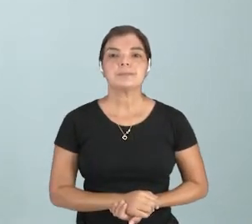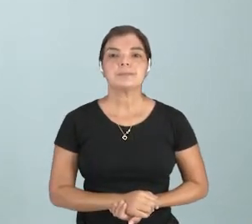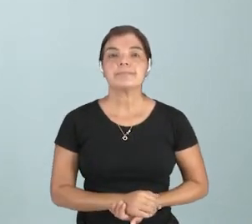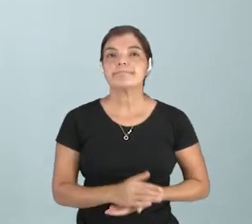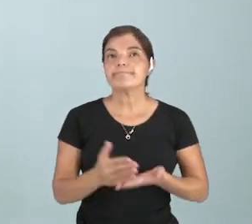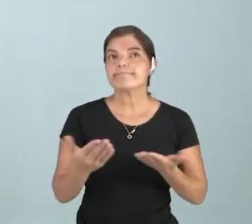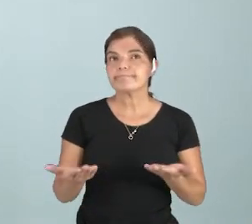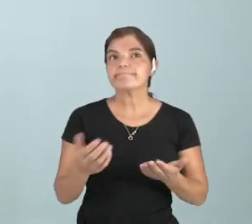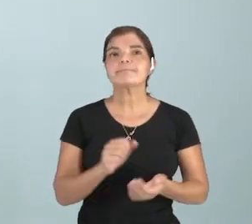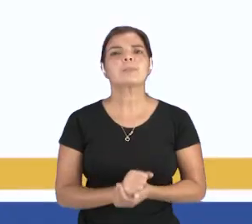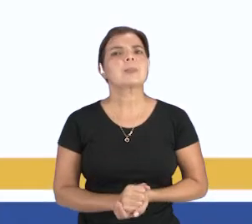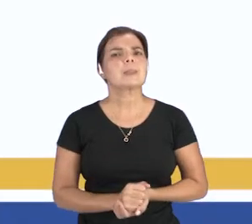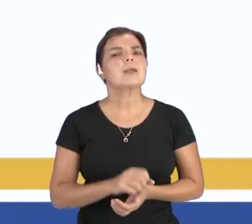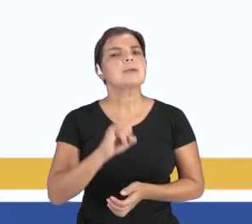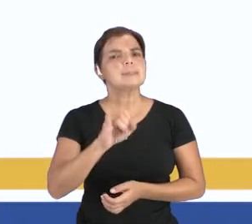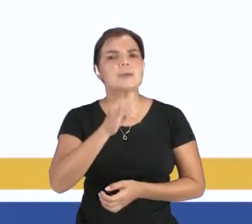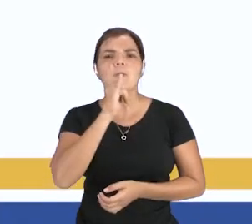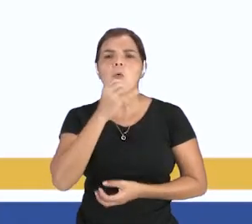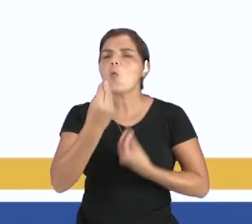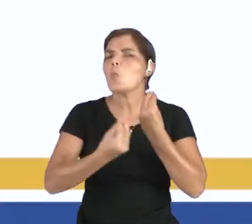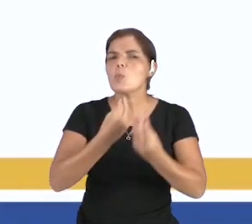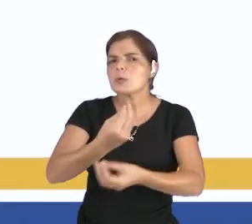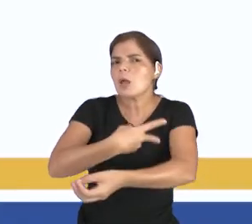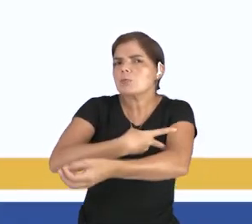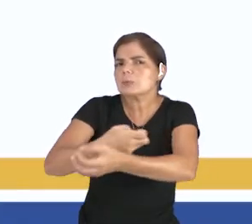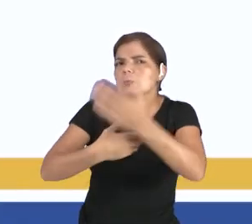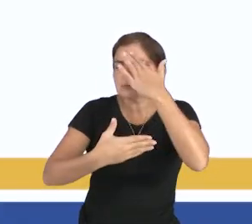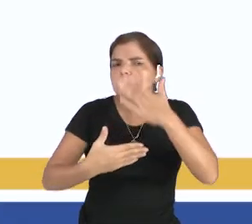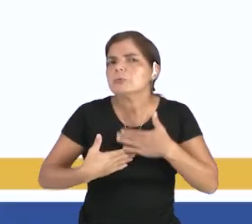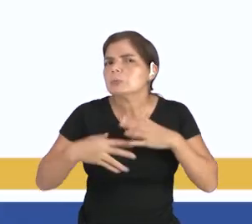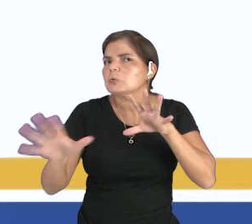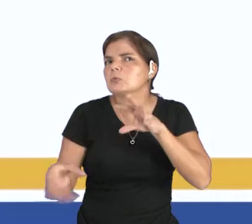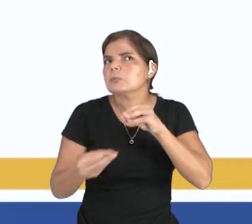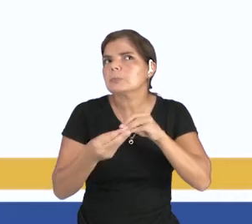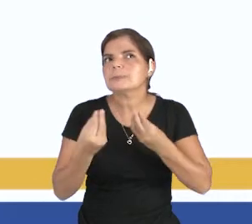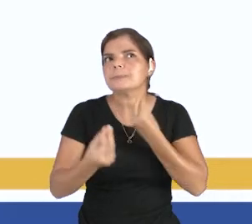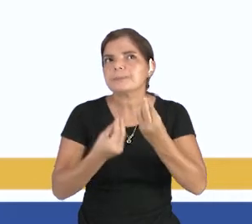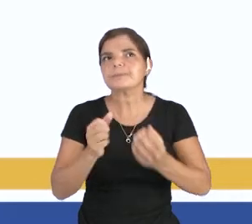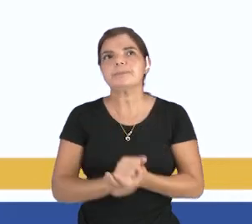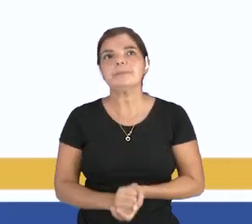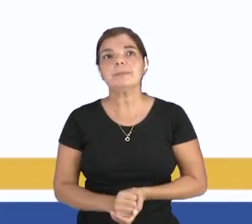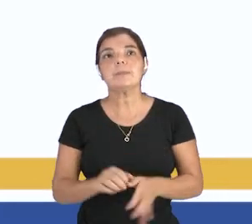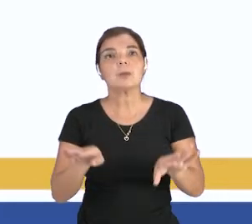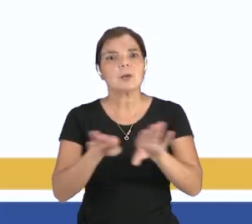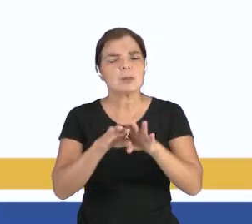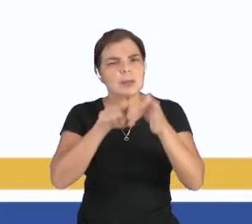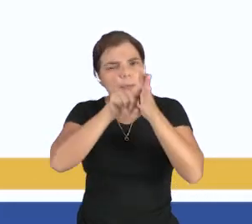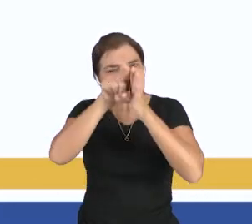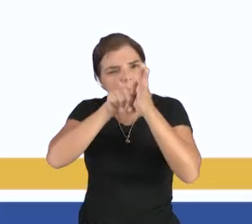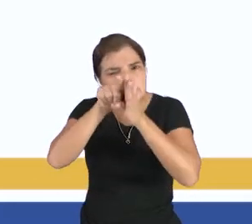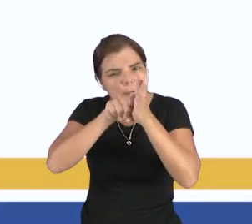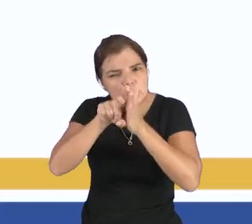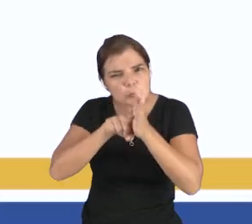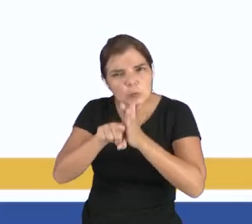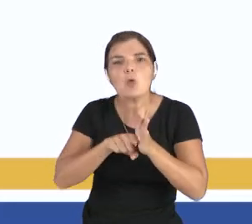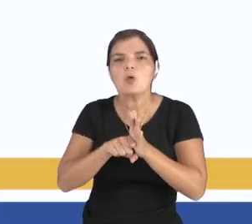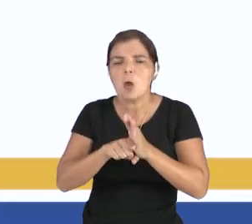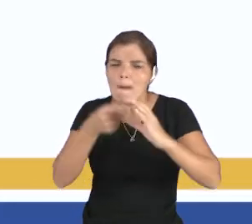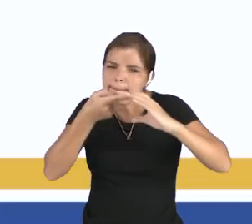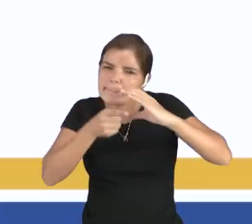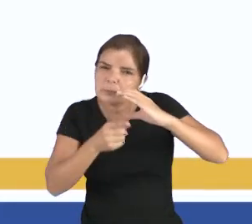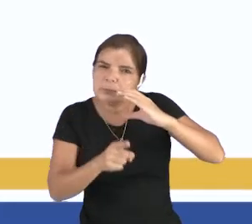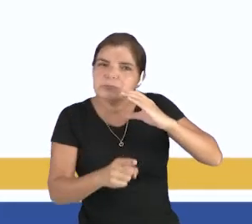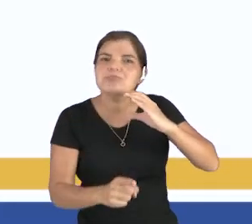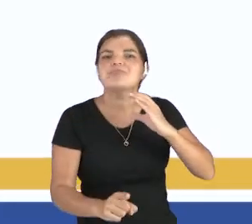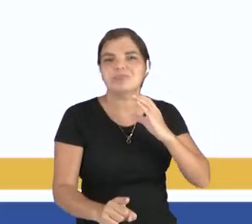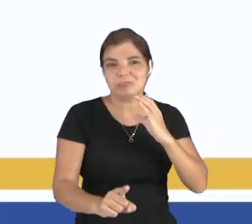E aí, os exames físicos e complementares, o que são? Os exames físicos são aqueles exames minuciosos, né?